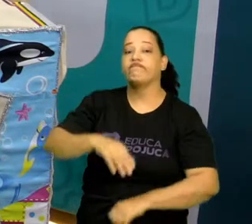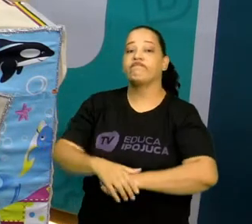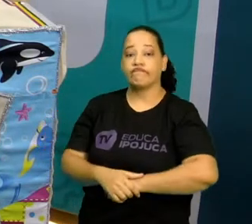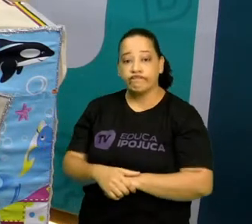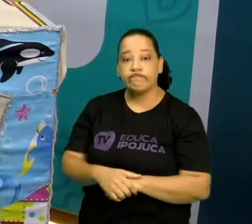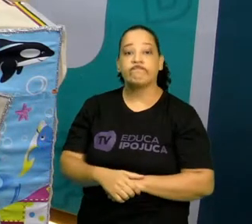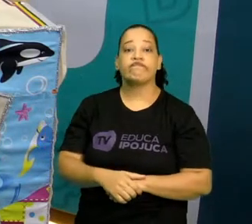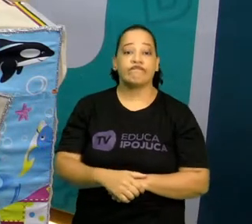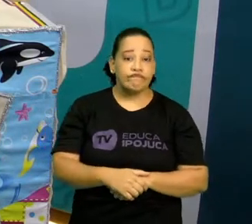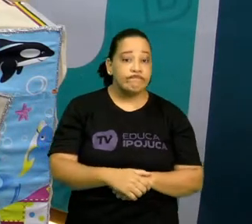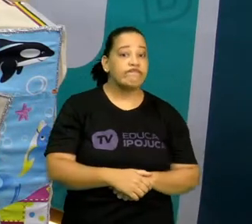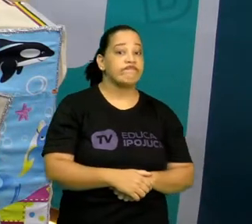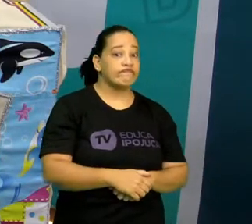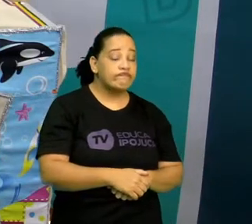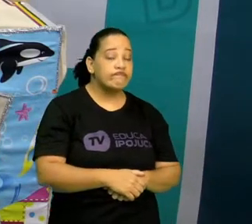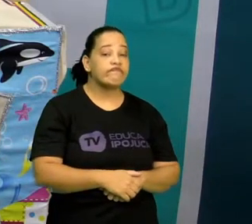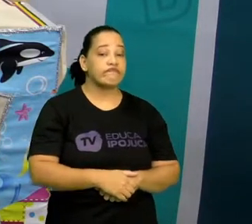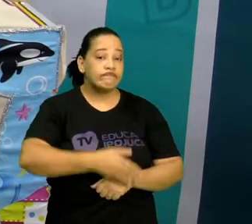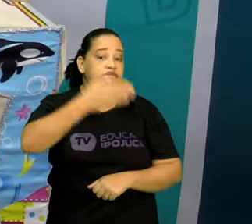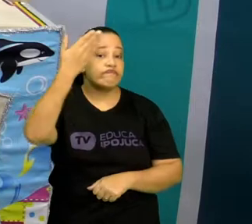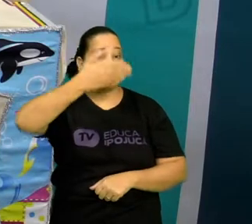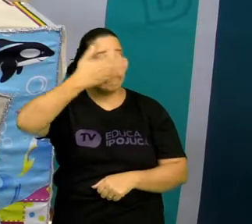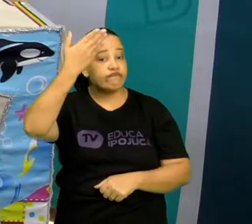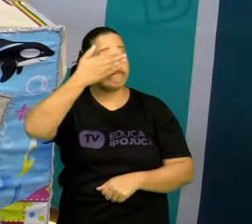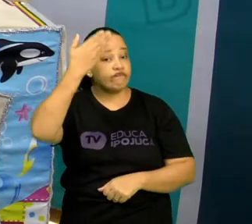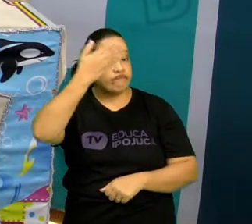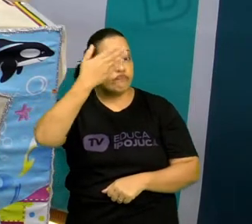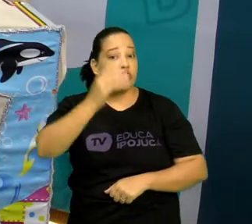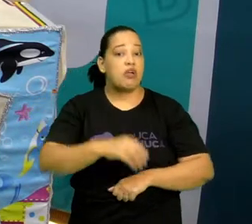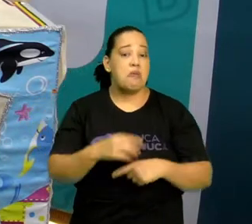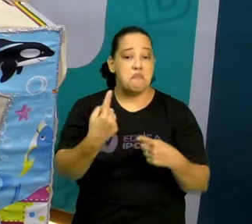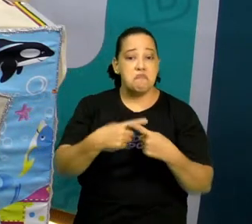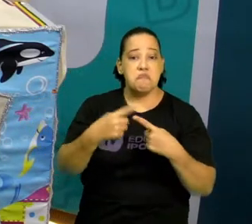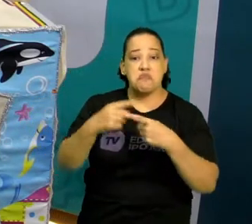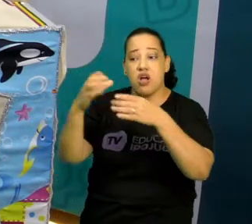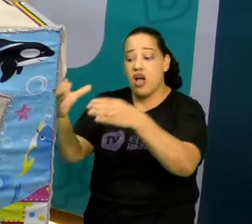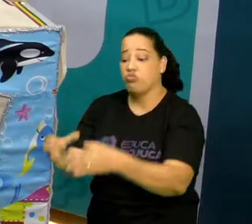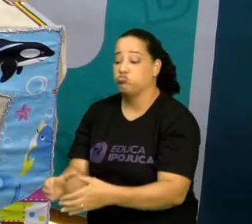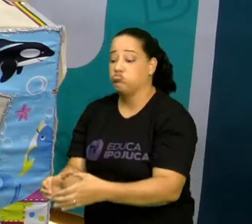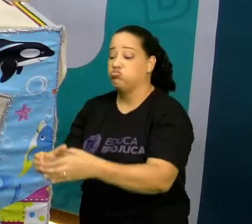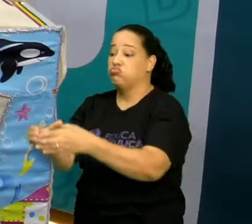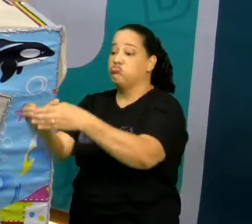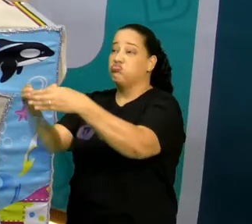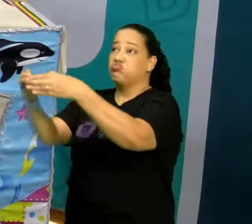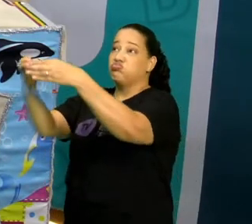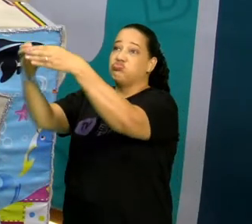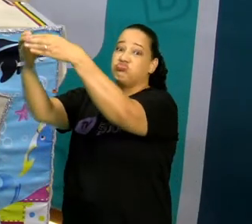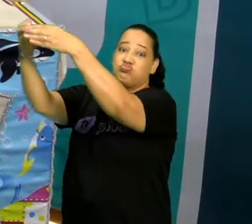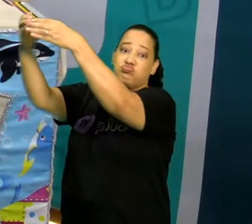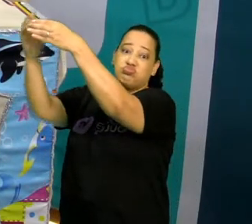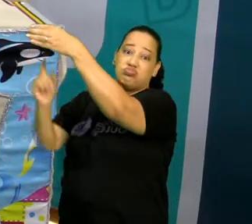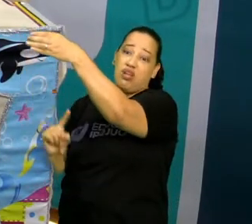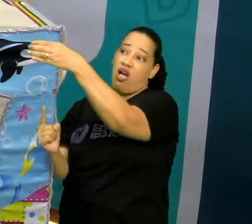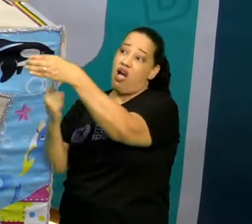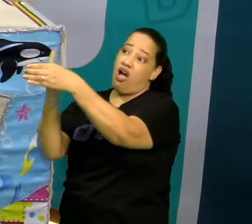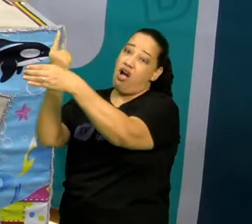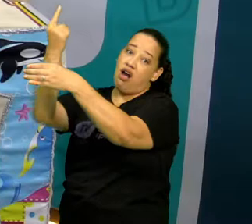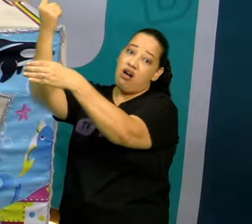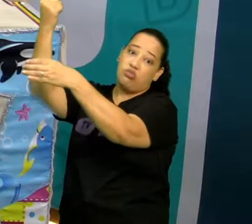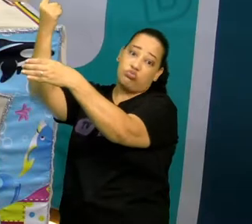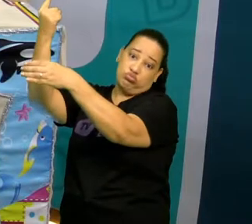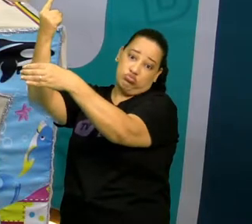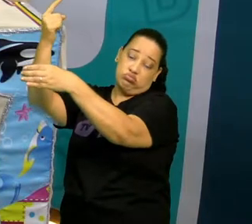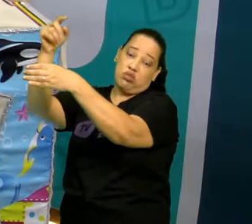caiu com o olho no chão. Foi, leiturinha. Era muito alto a torre, leiturinha. Ele ficou cego. Ele